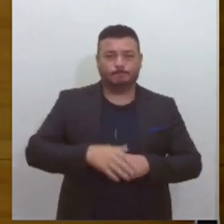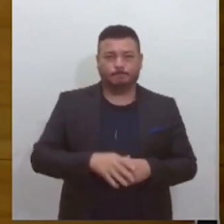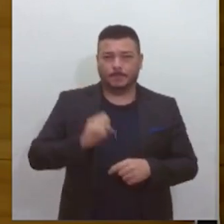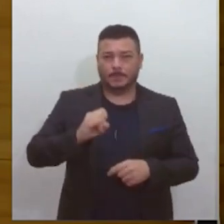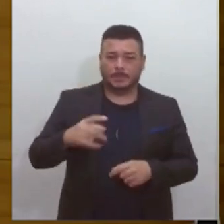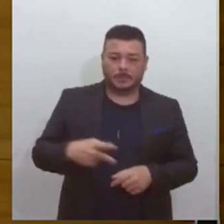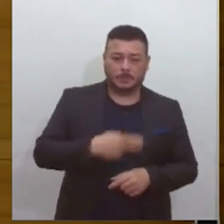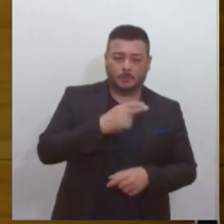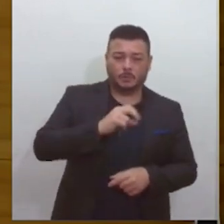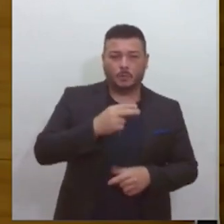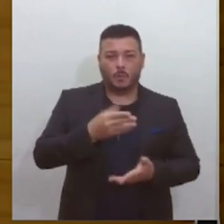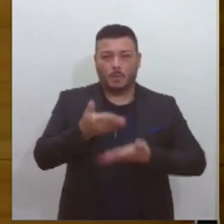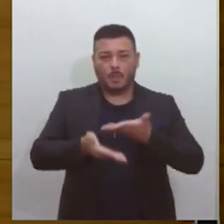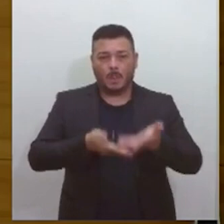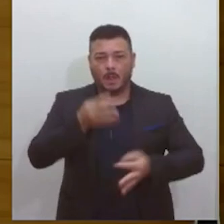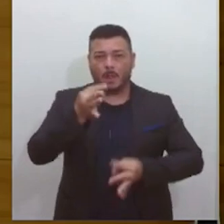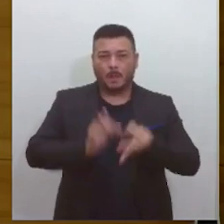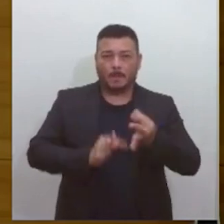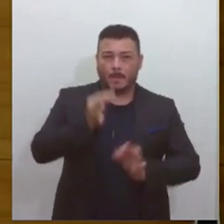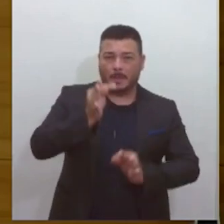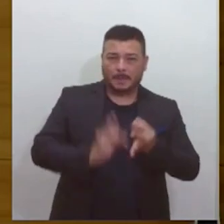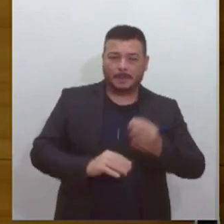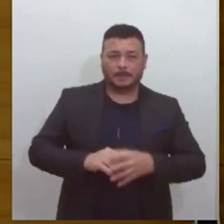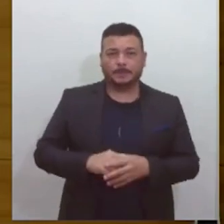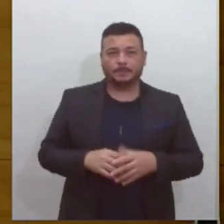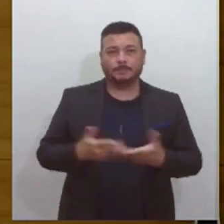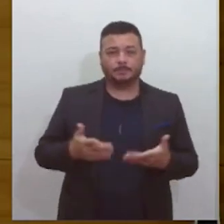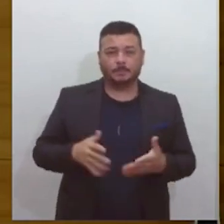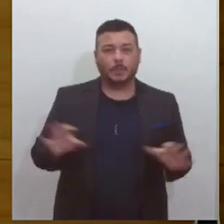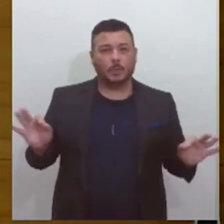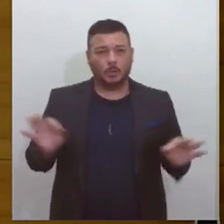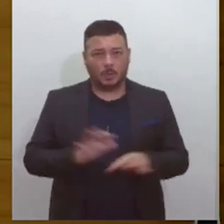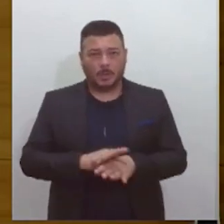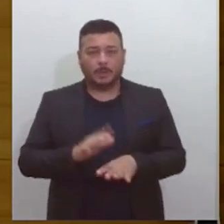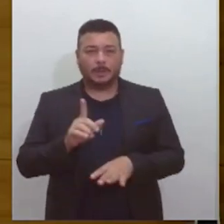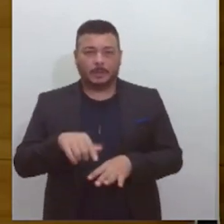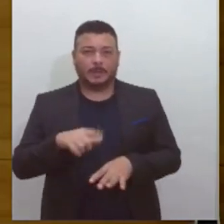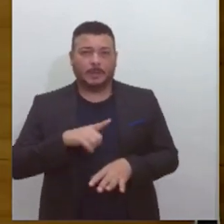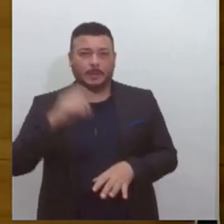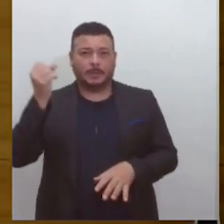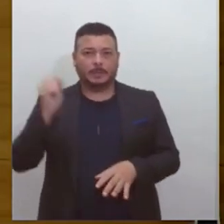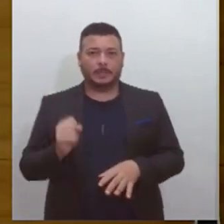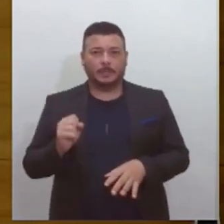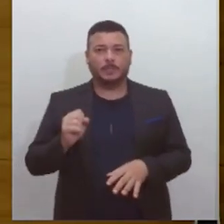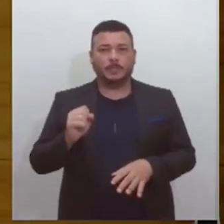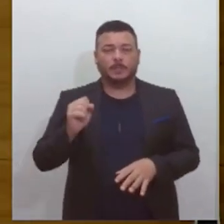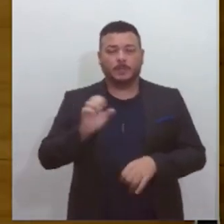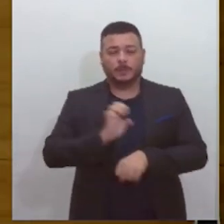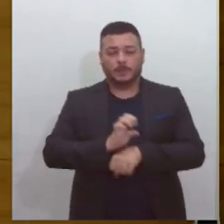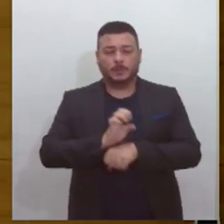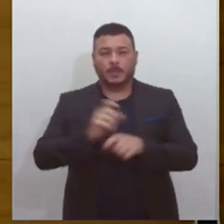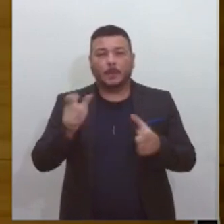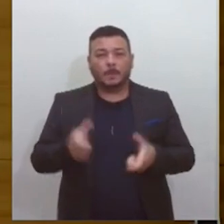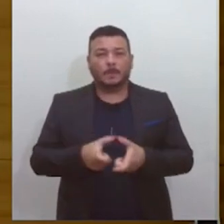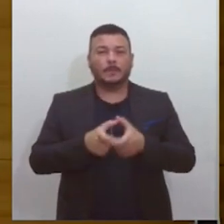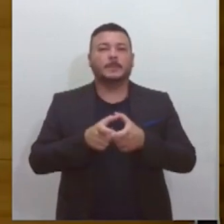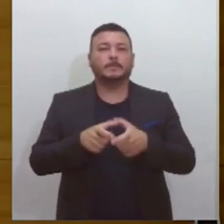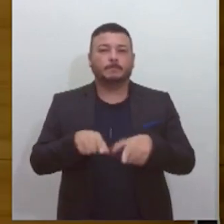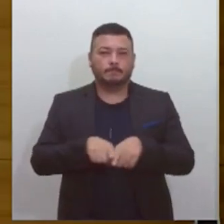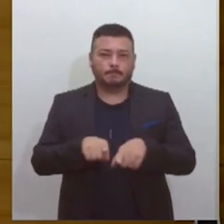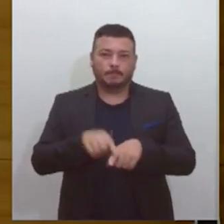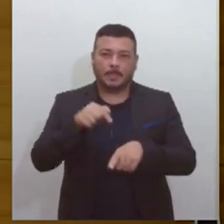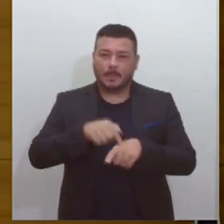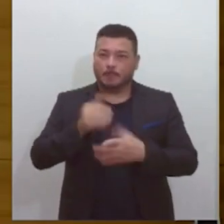de um modo geral, eu diria que, sim, Sergipe é um estado pequeno, serve como estado piloto para os